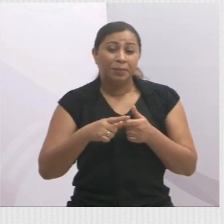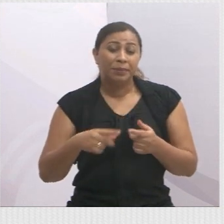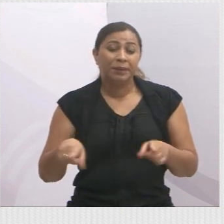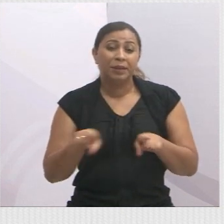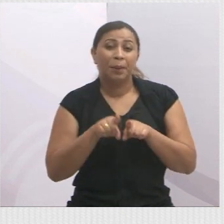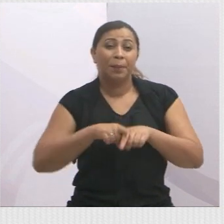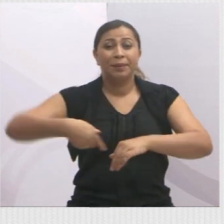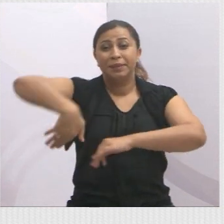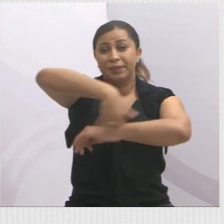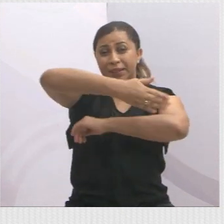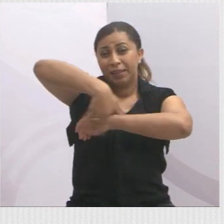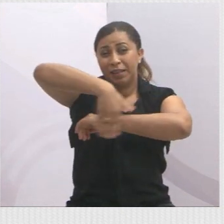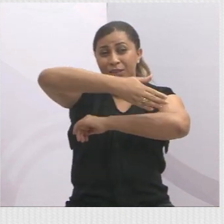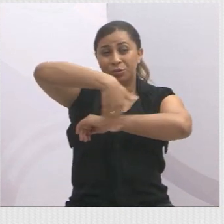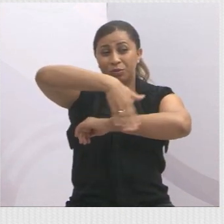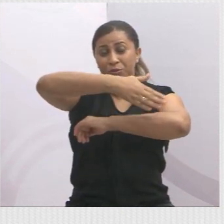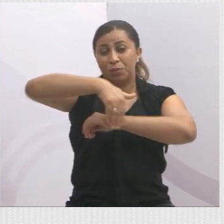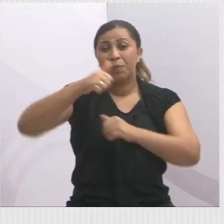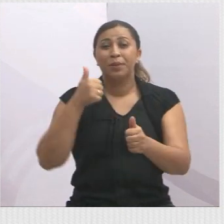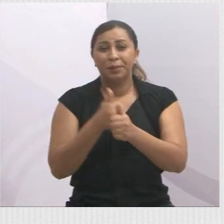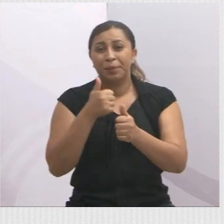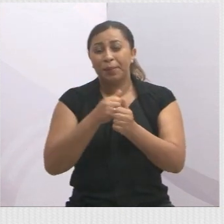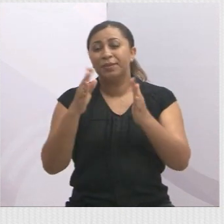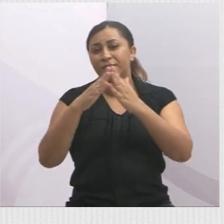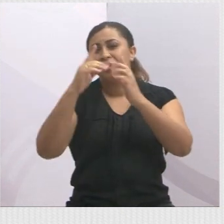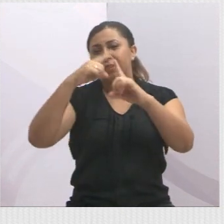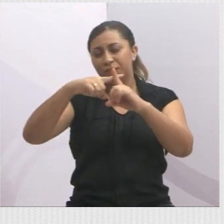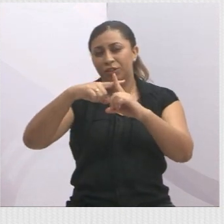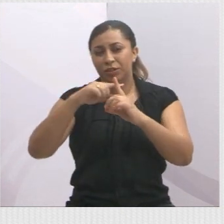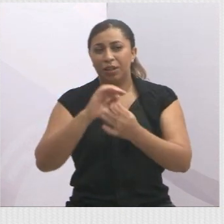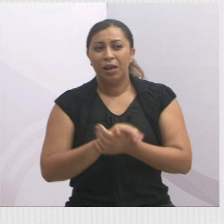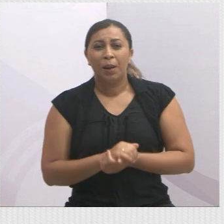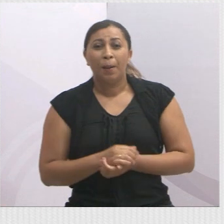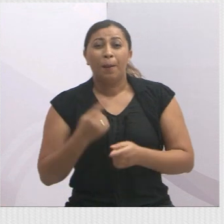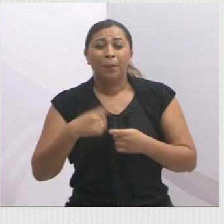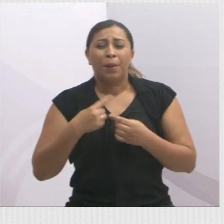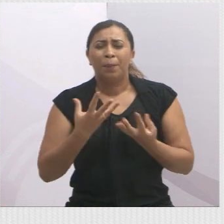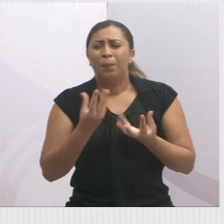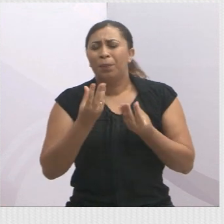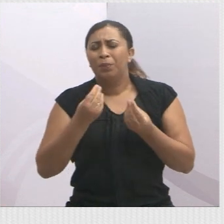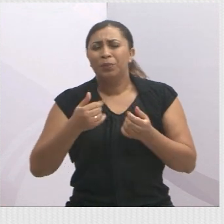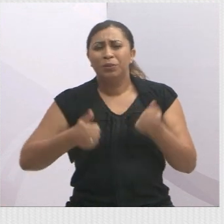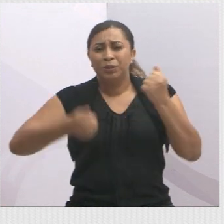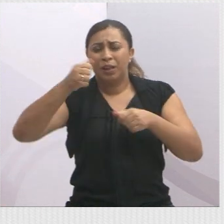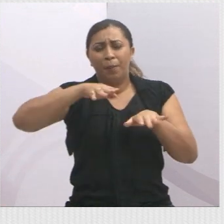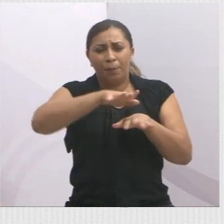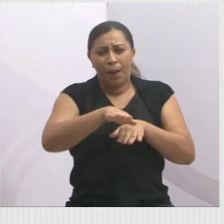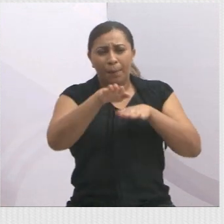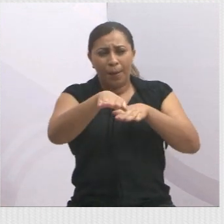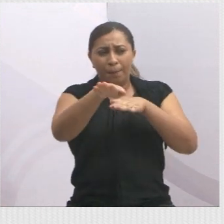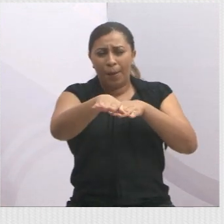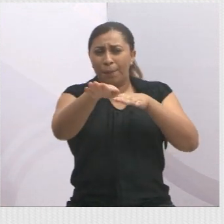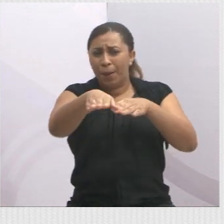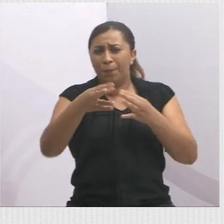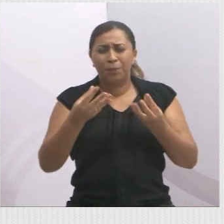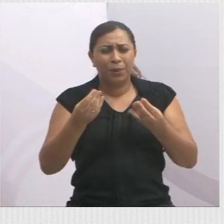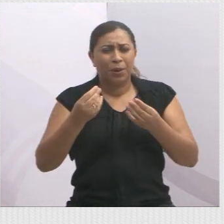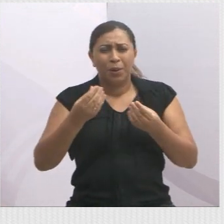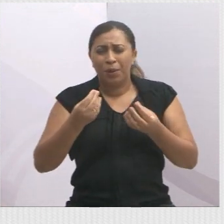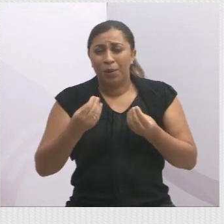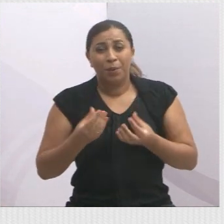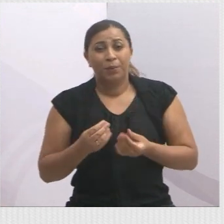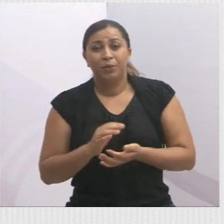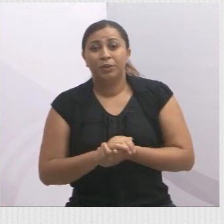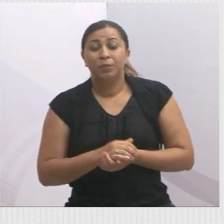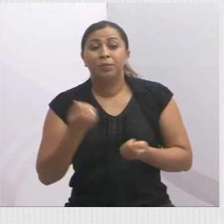trânsito nas adjacências do majestoso templo, devido à grande frota de veículos pertencentes ao povo de Deus, se fez